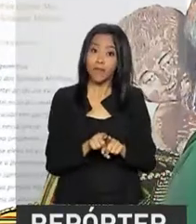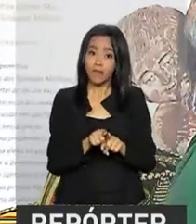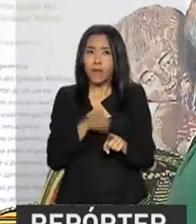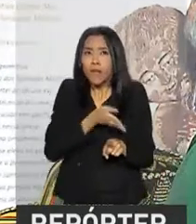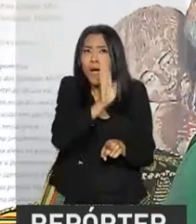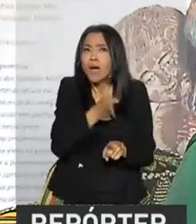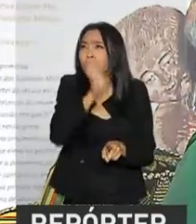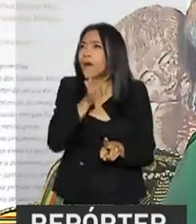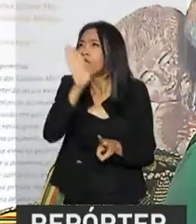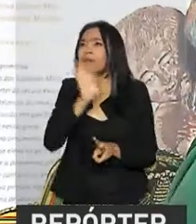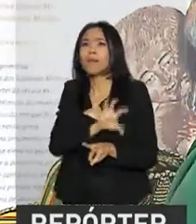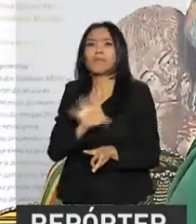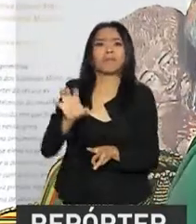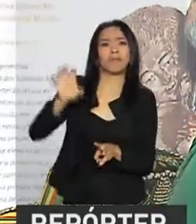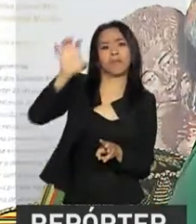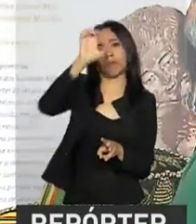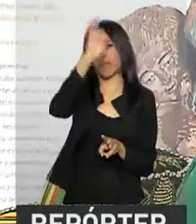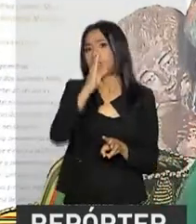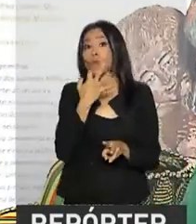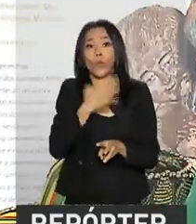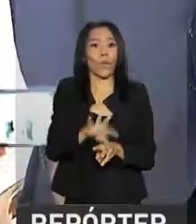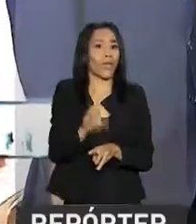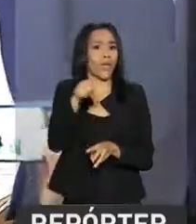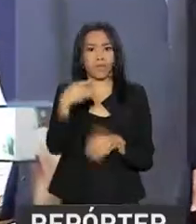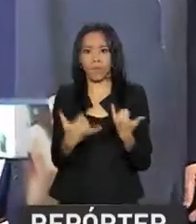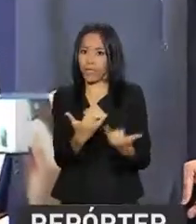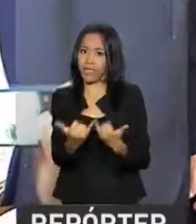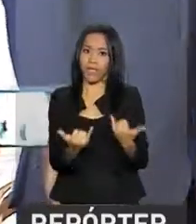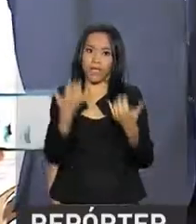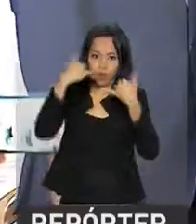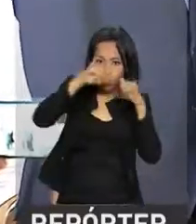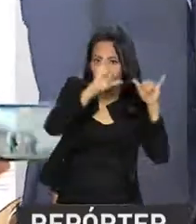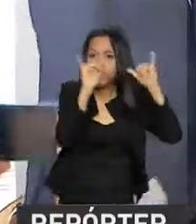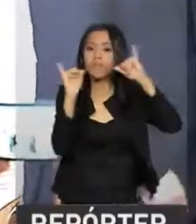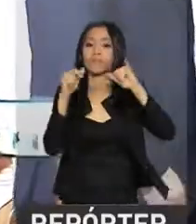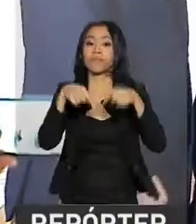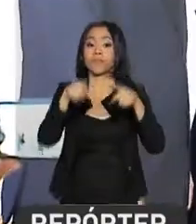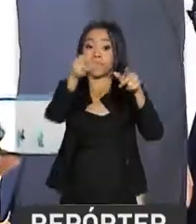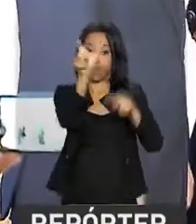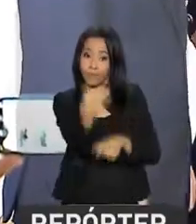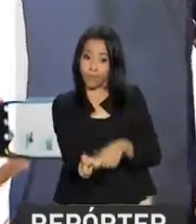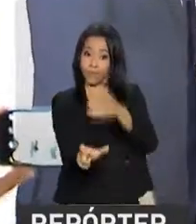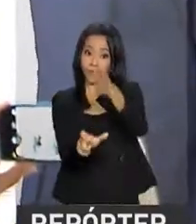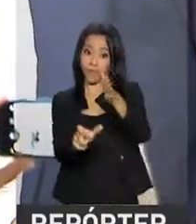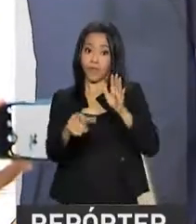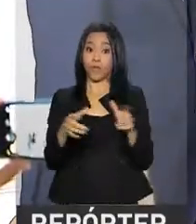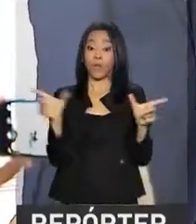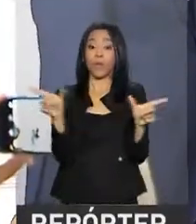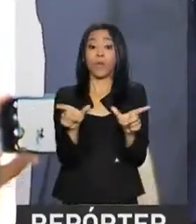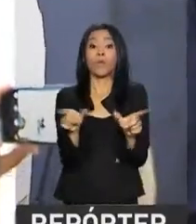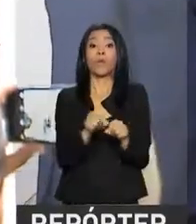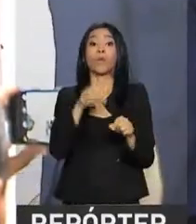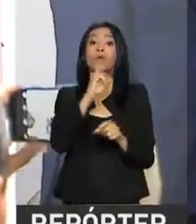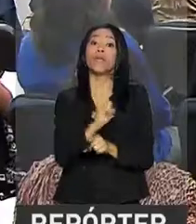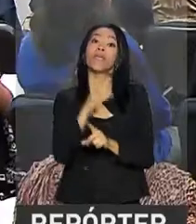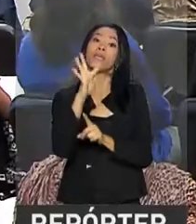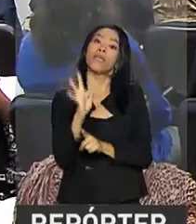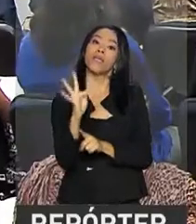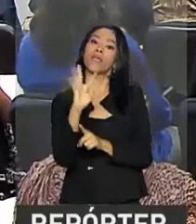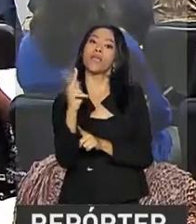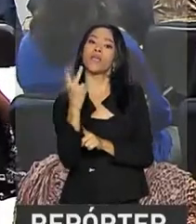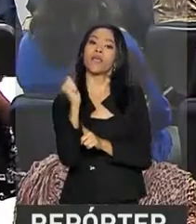Brasil, em outras localidades que não conhecem a brincadeira. O IFAM entregou a candidatura do Bumba Meu Boi do Maranhão